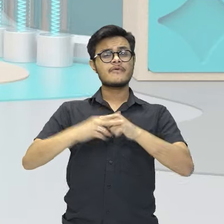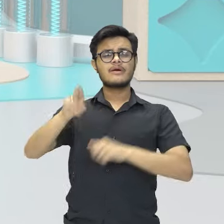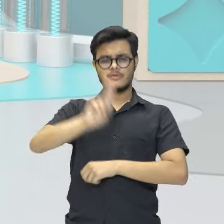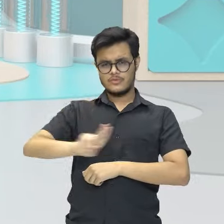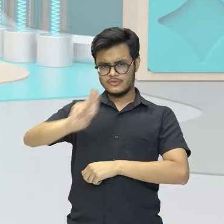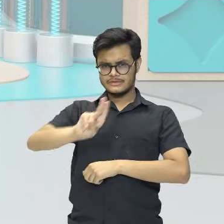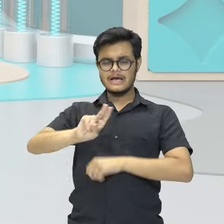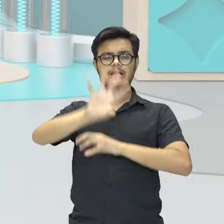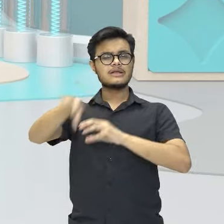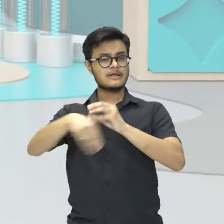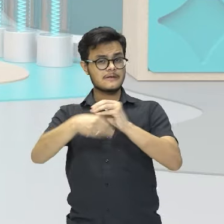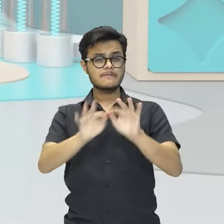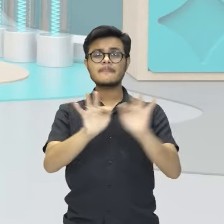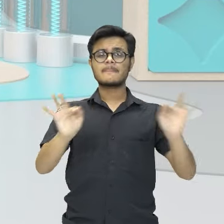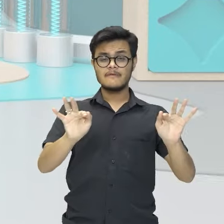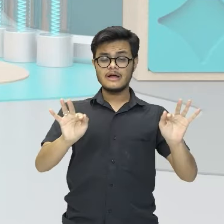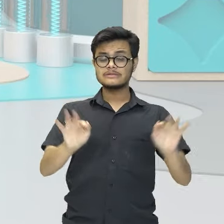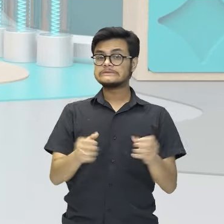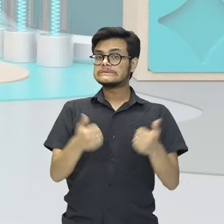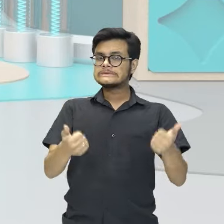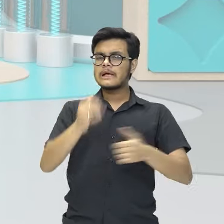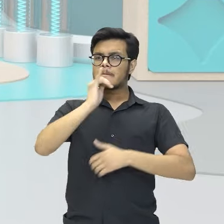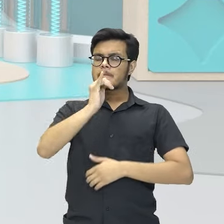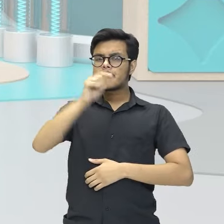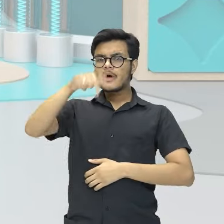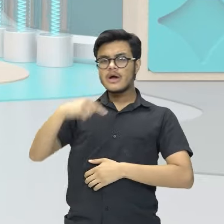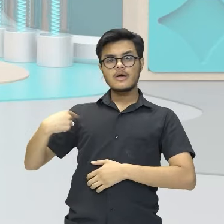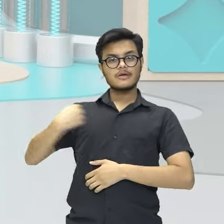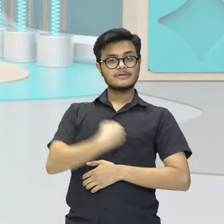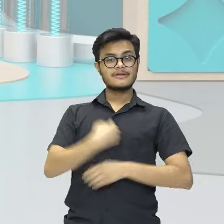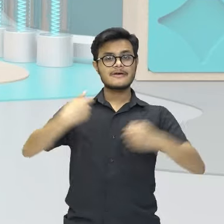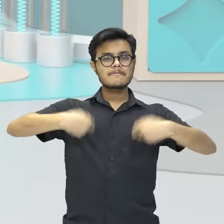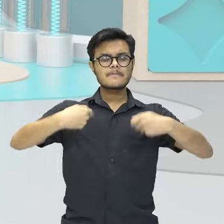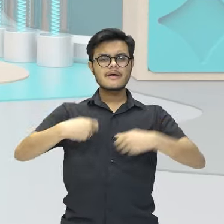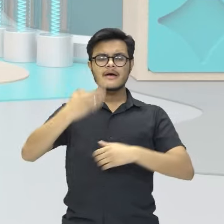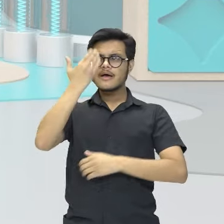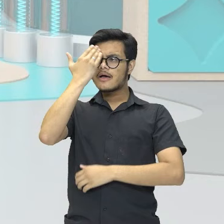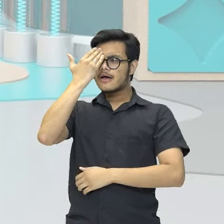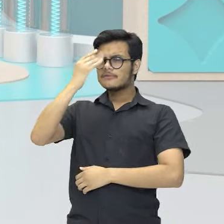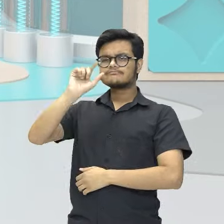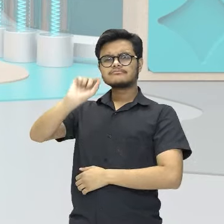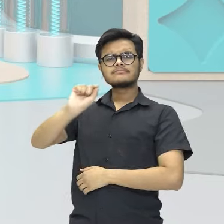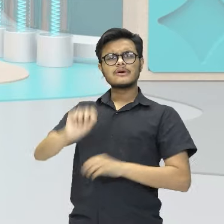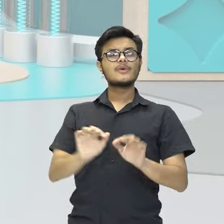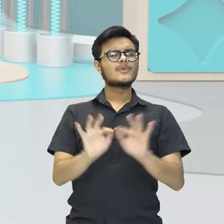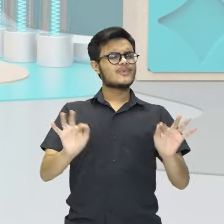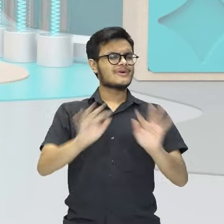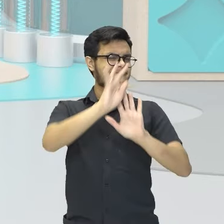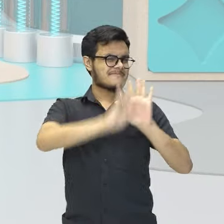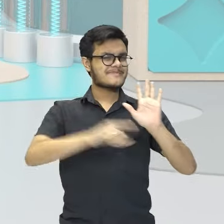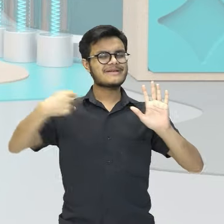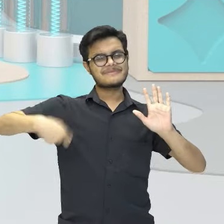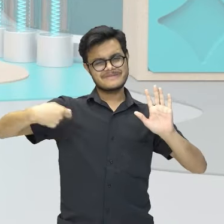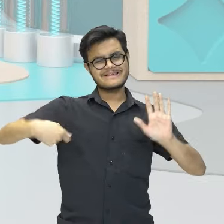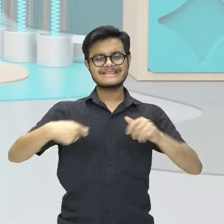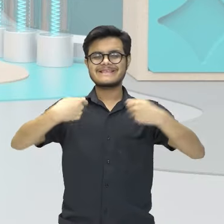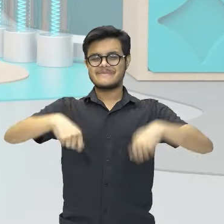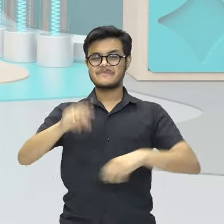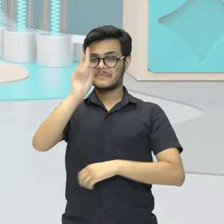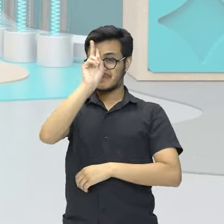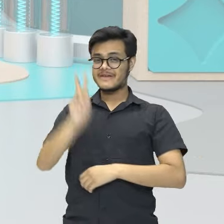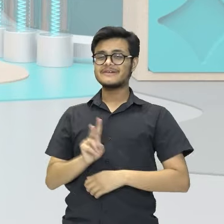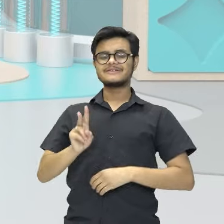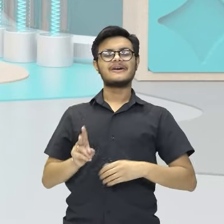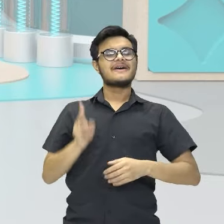complementos dos verbos nós vamos partir de um texto né Como sempre temos feito